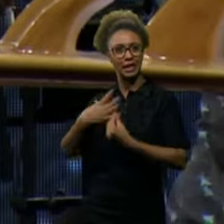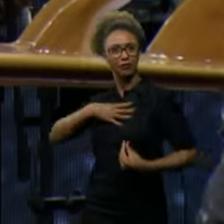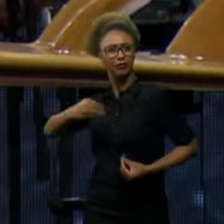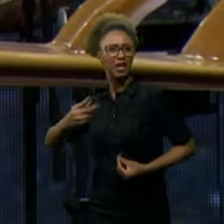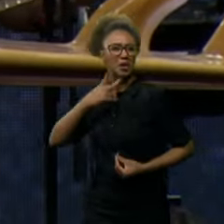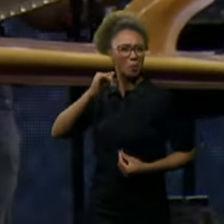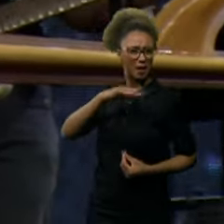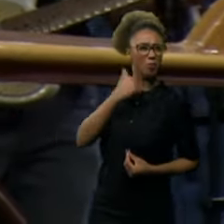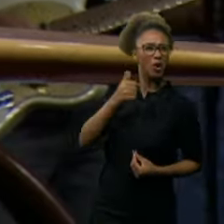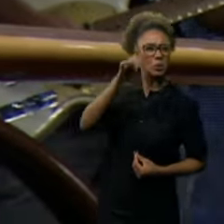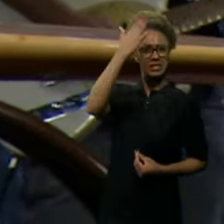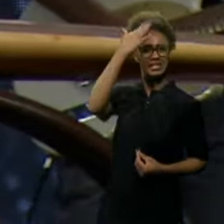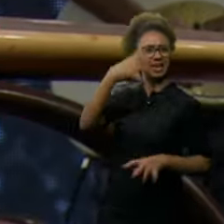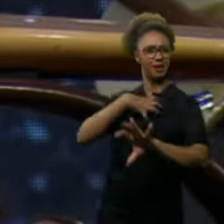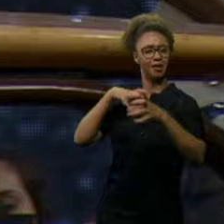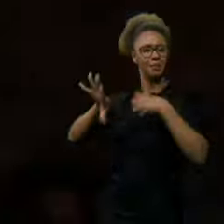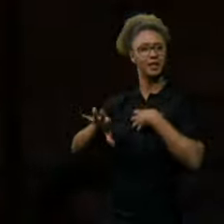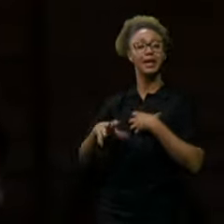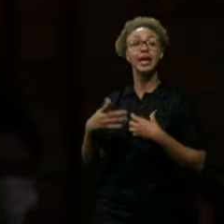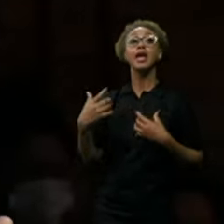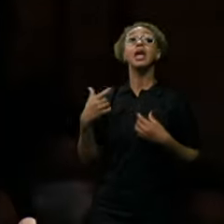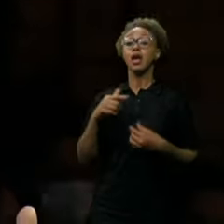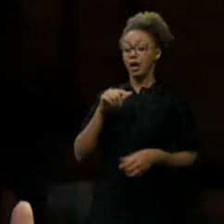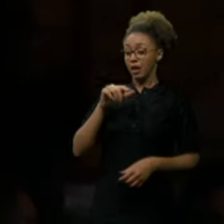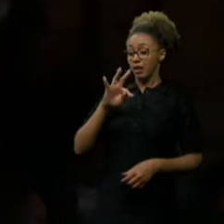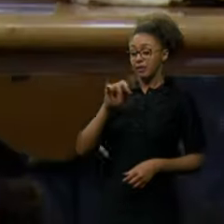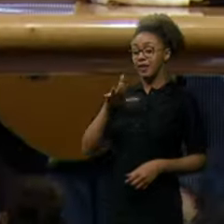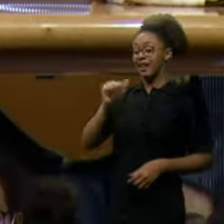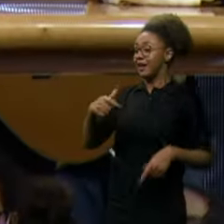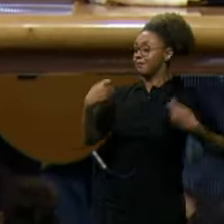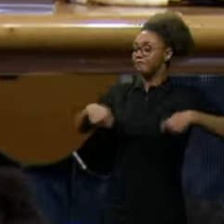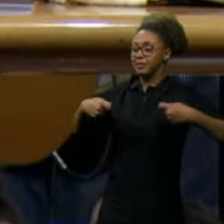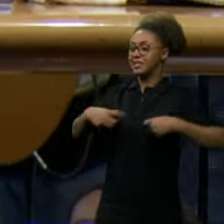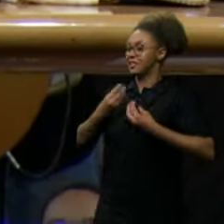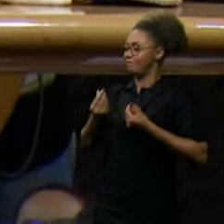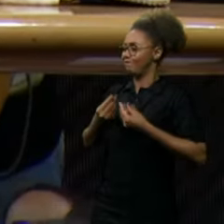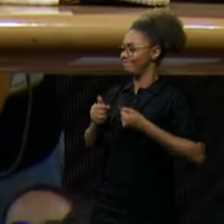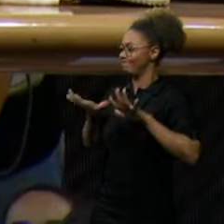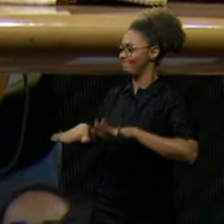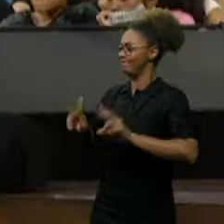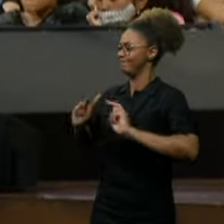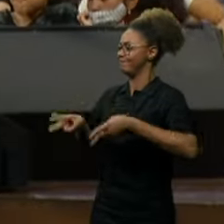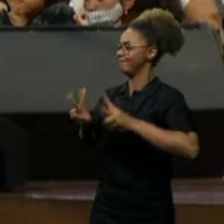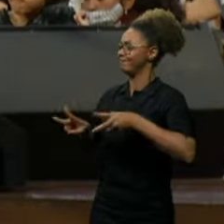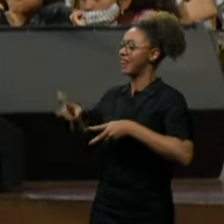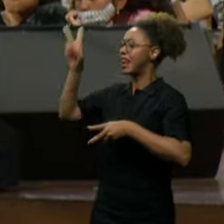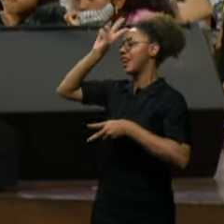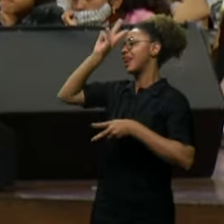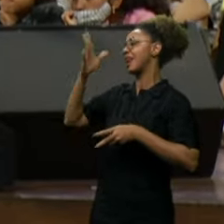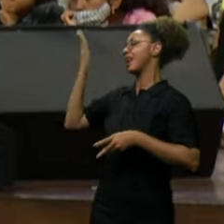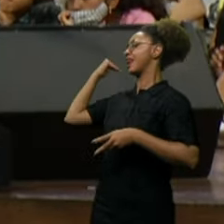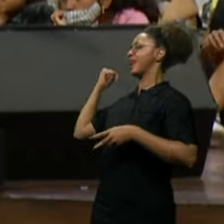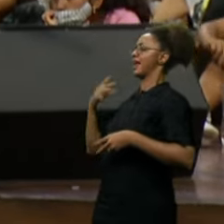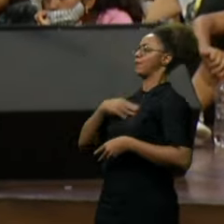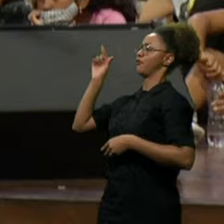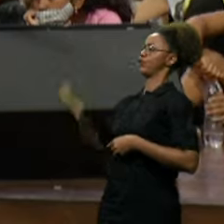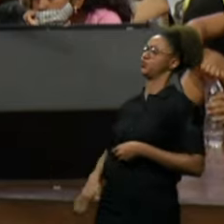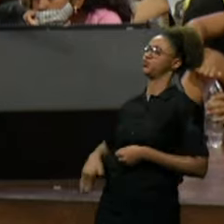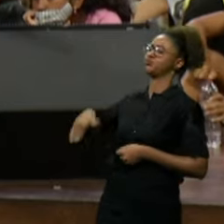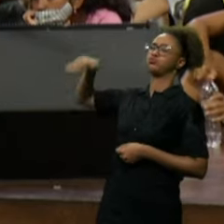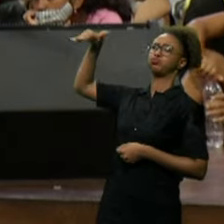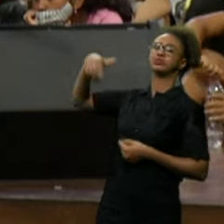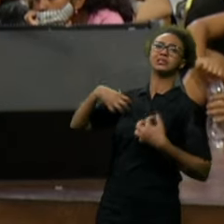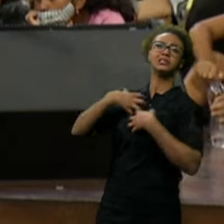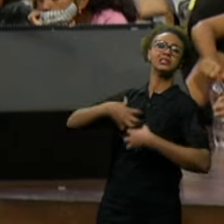que ele tem necessidade de mudar a sua Geografia porque porque ele na verdade vive dentro de uma geografia onde ele viu seus filhos